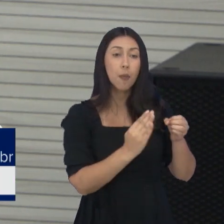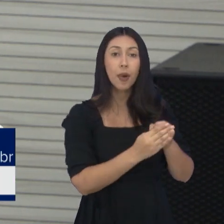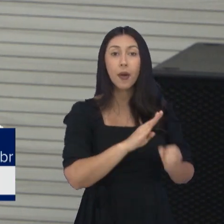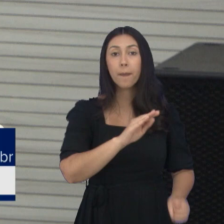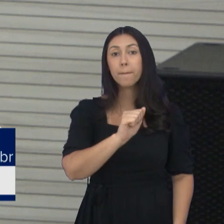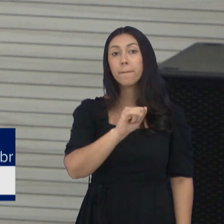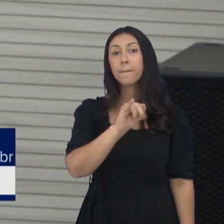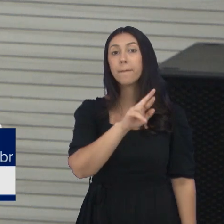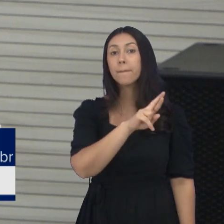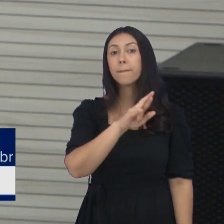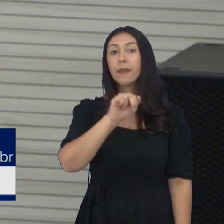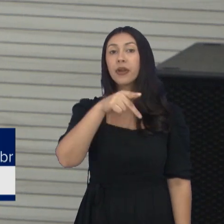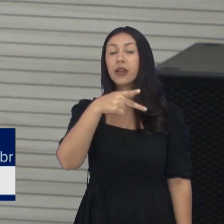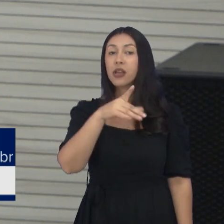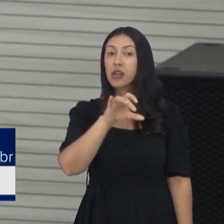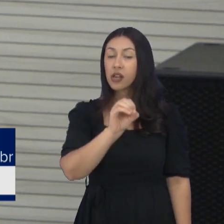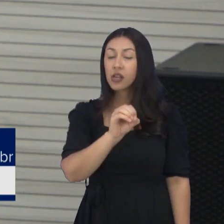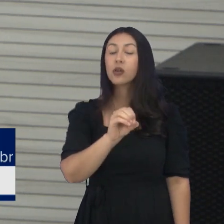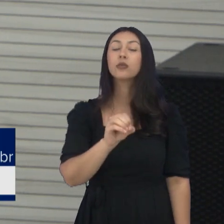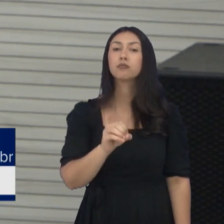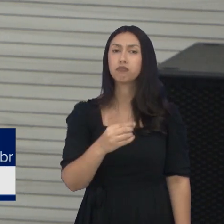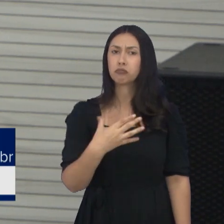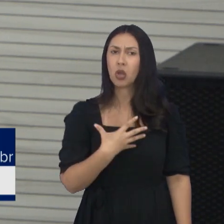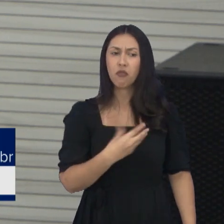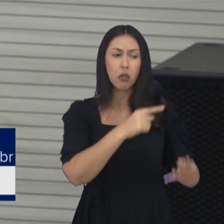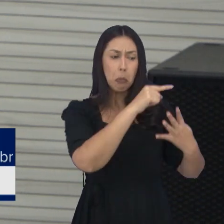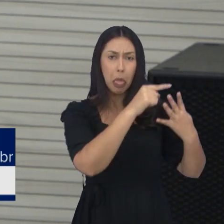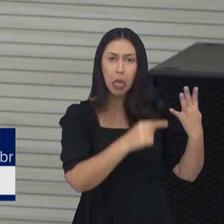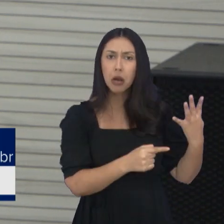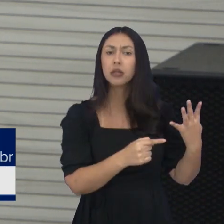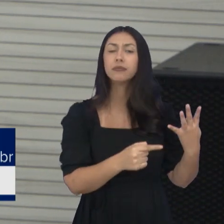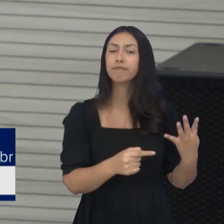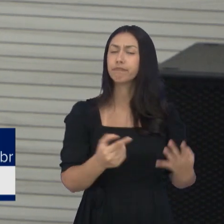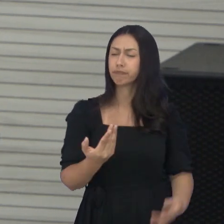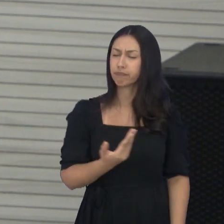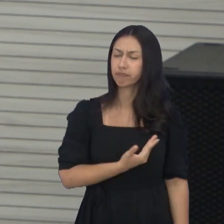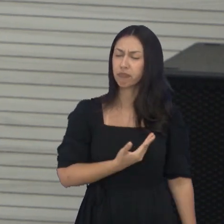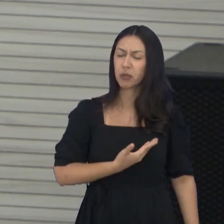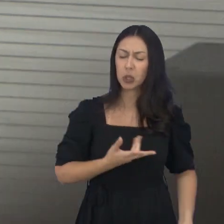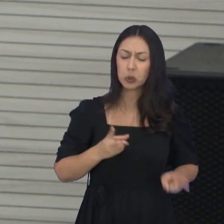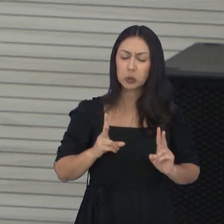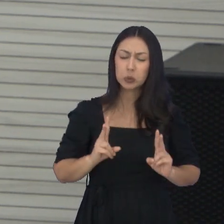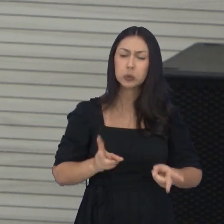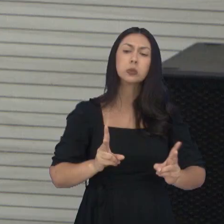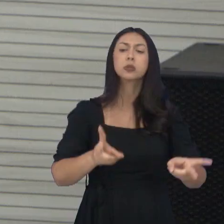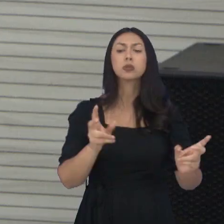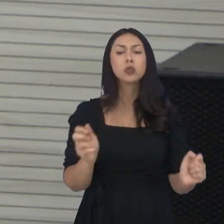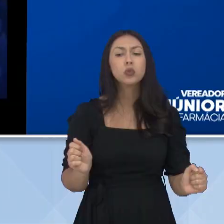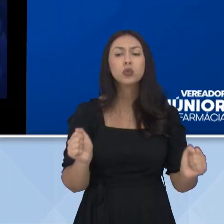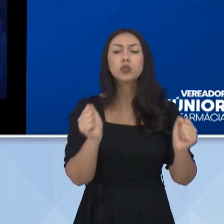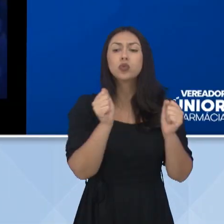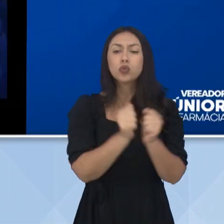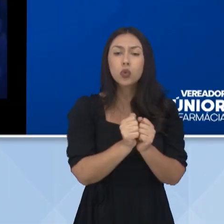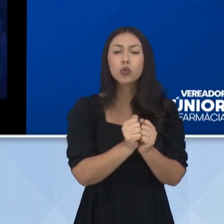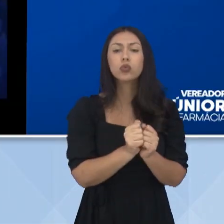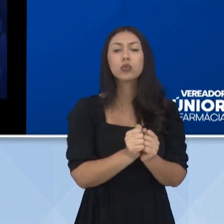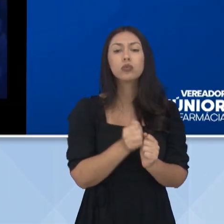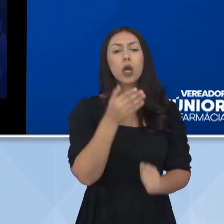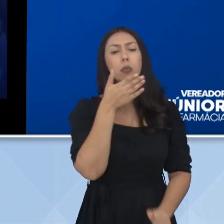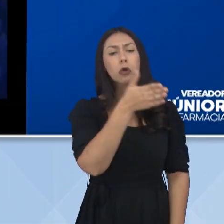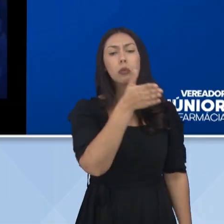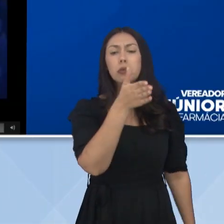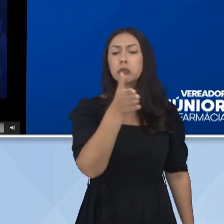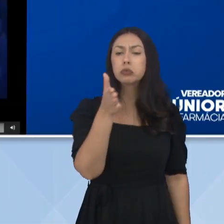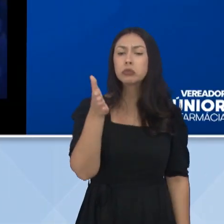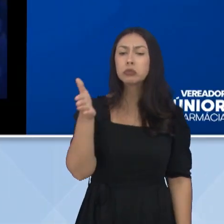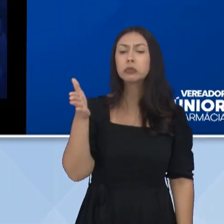do Creiton, do Kleber, do Carlinhos, da Priscila, amigo, sempre ali nos nossos comércios, né? O